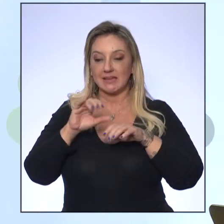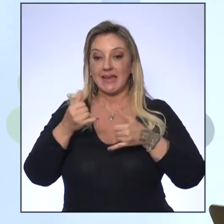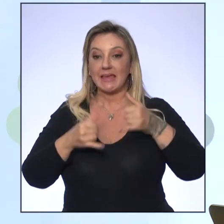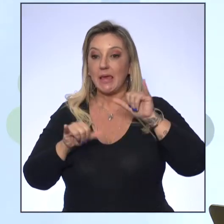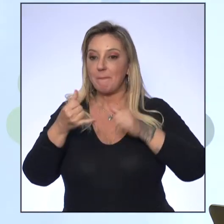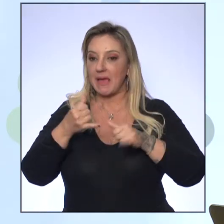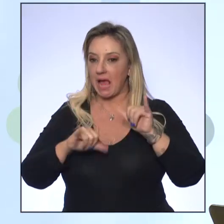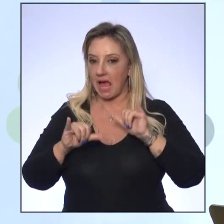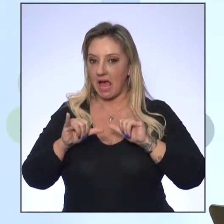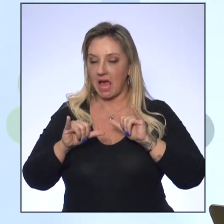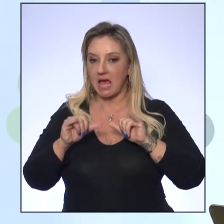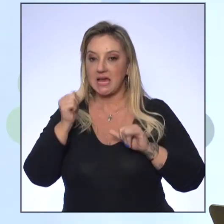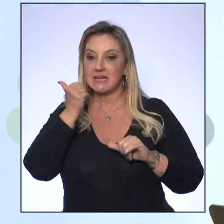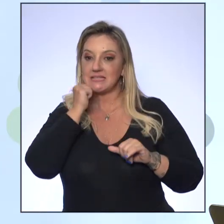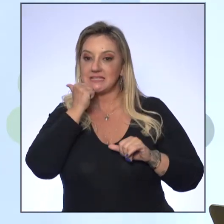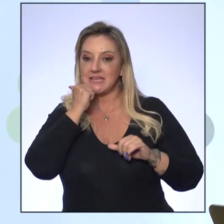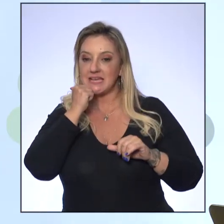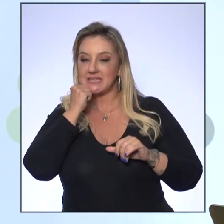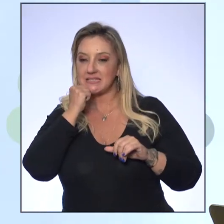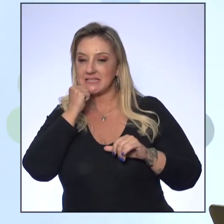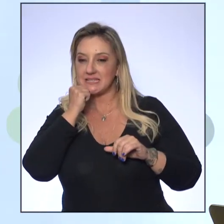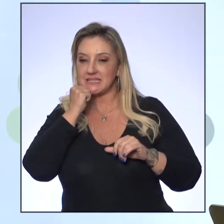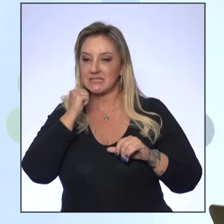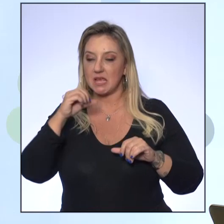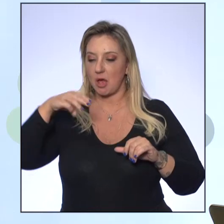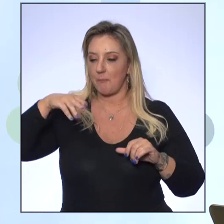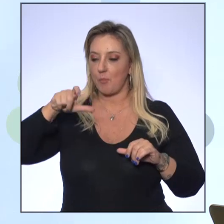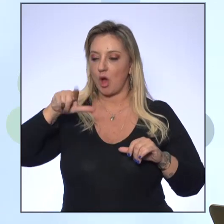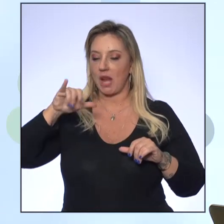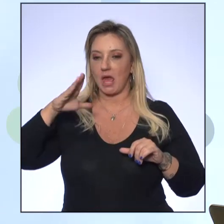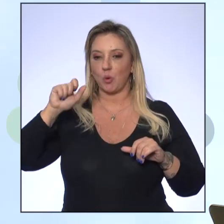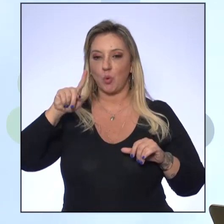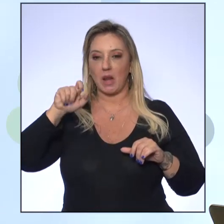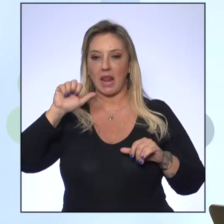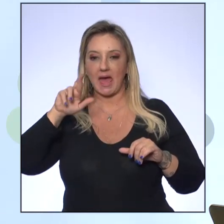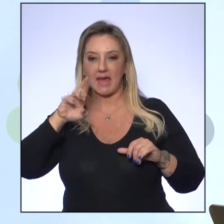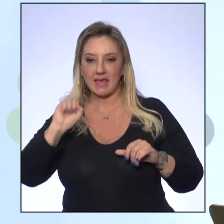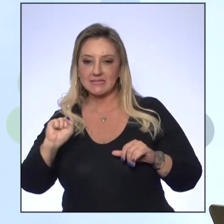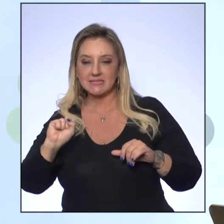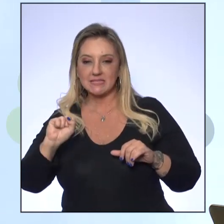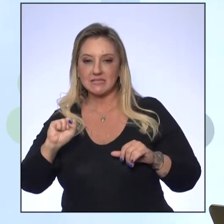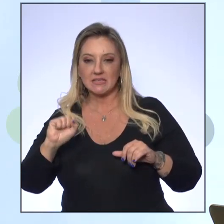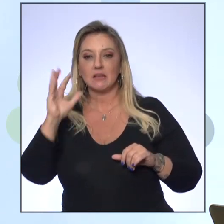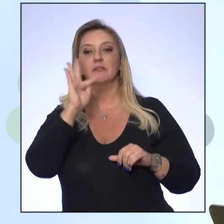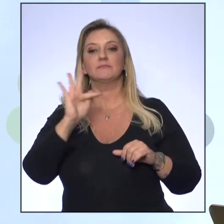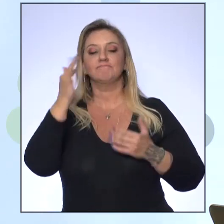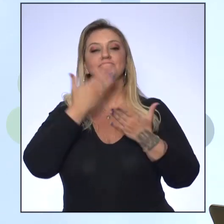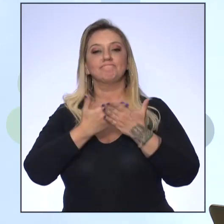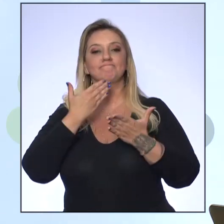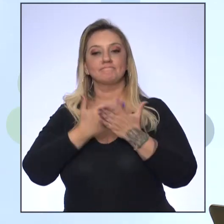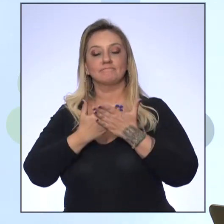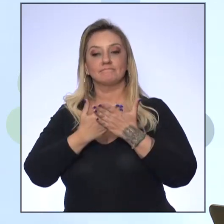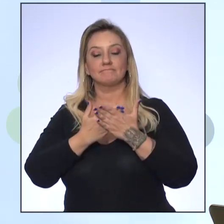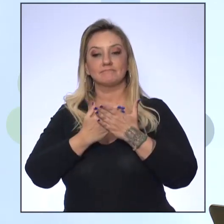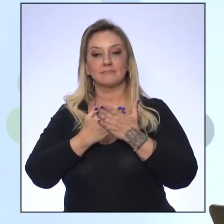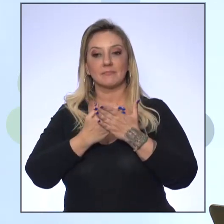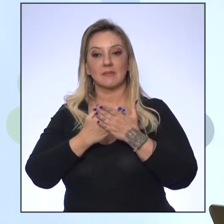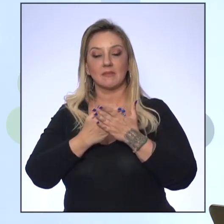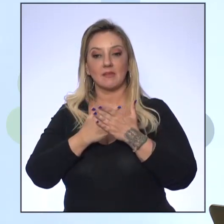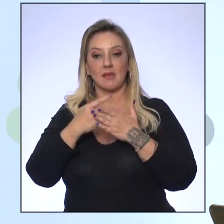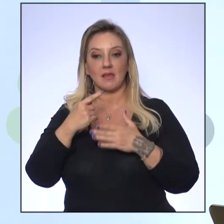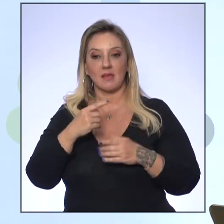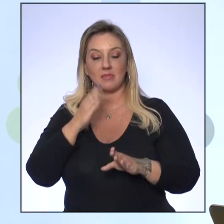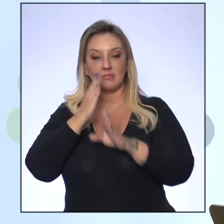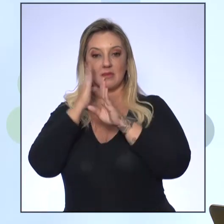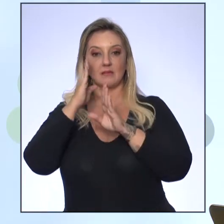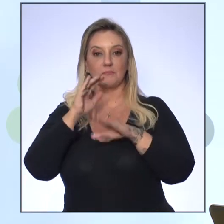química, ciências moleculares. Então, você faz um curso de ensino superior com aquilo que você mais se interessa. Então, se você